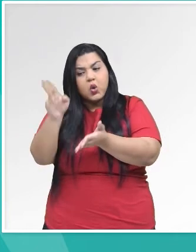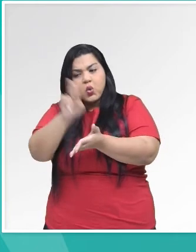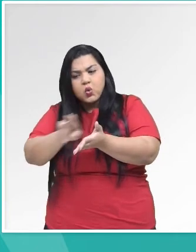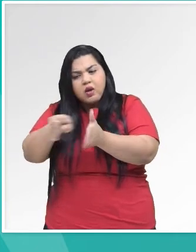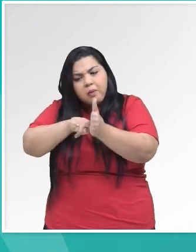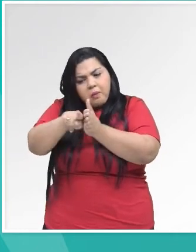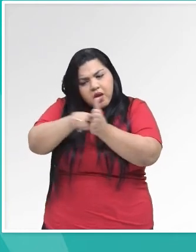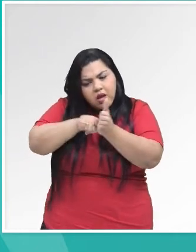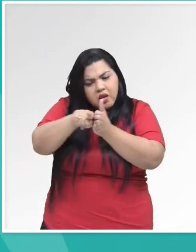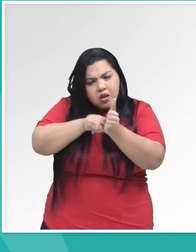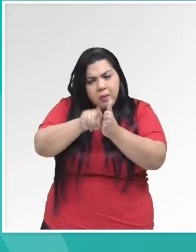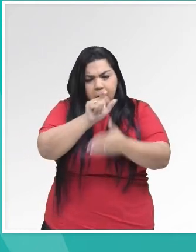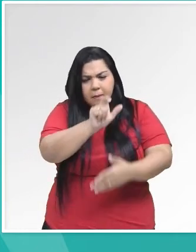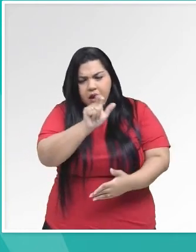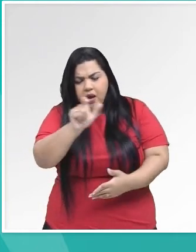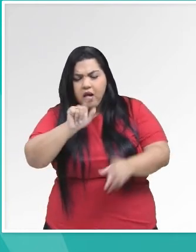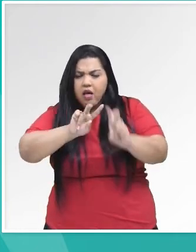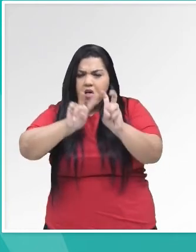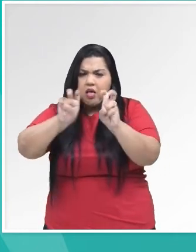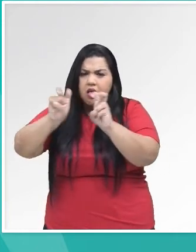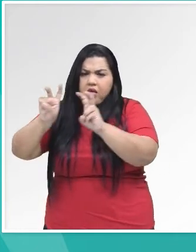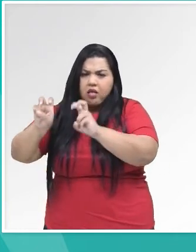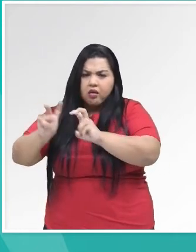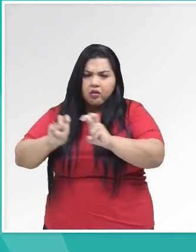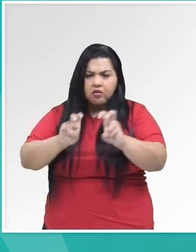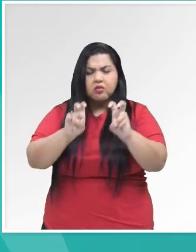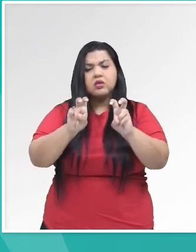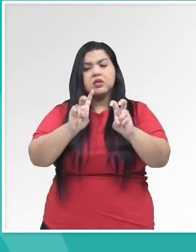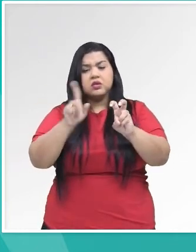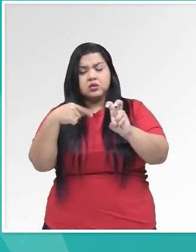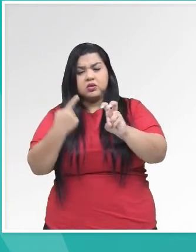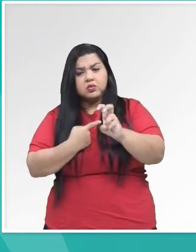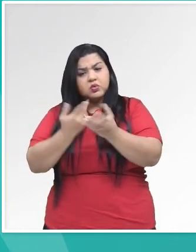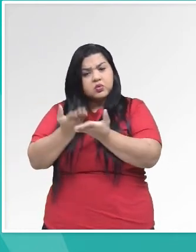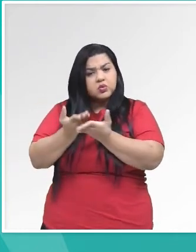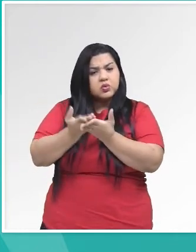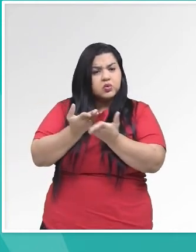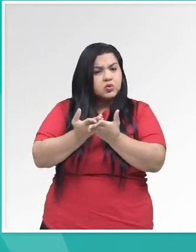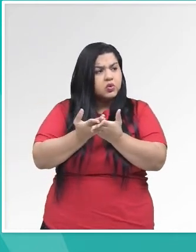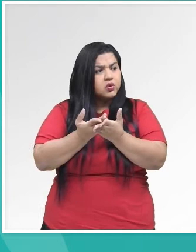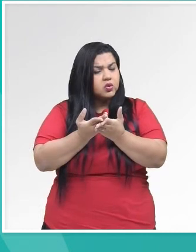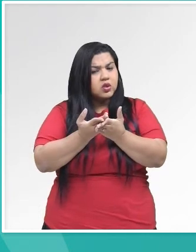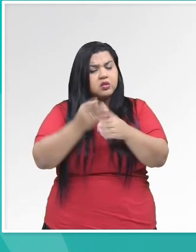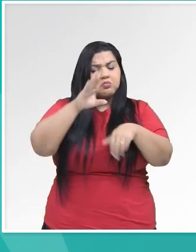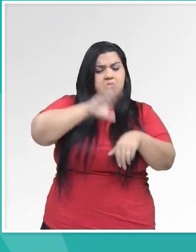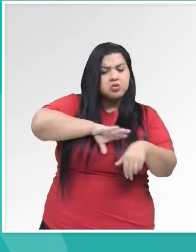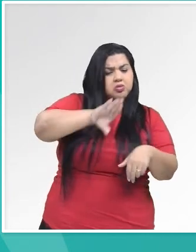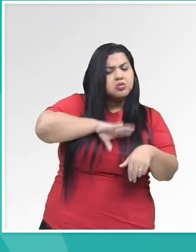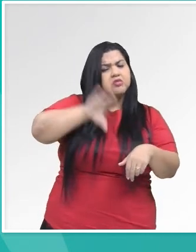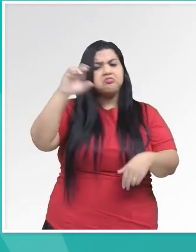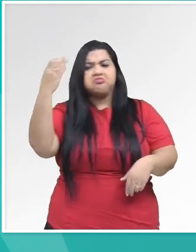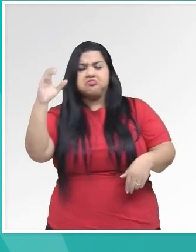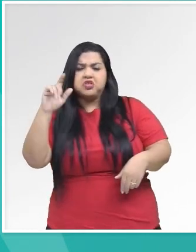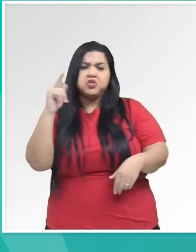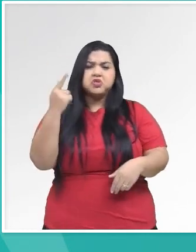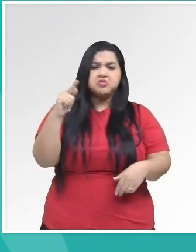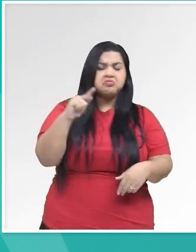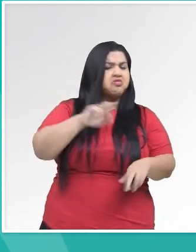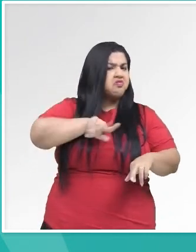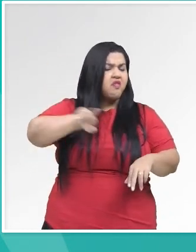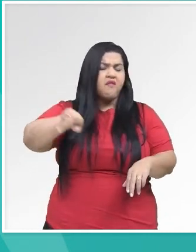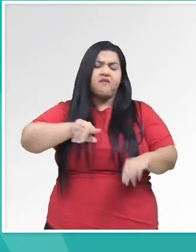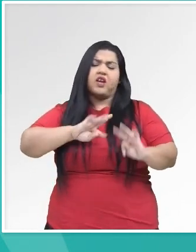pesquisa sobre vários assuntos das áreas que nós estudamos, português, matemática, ciência, geografia,